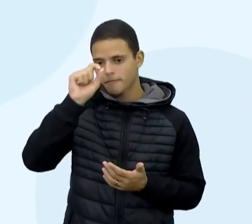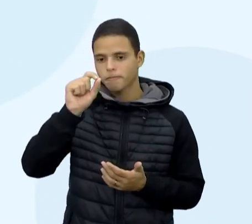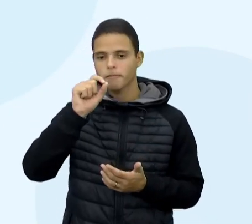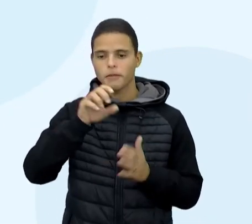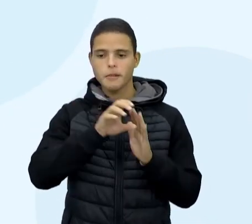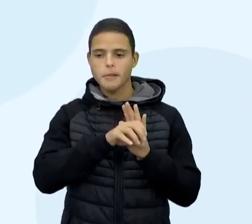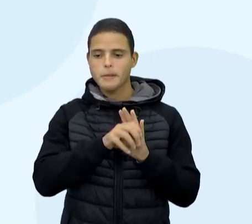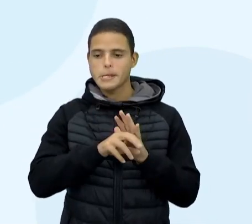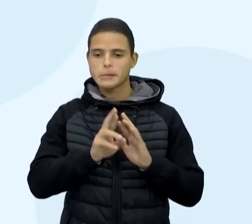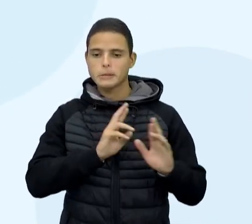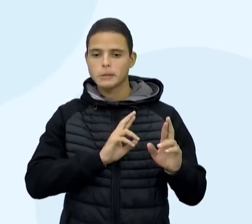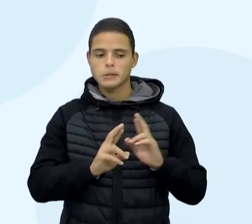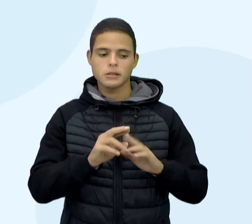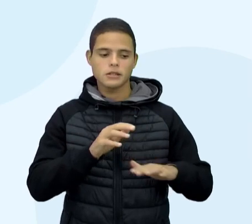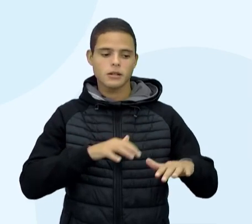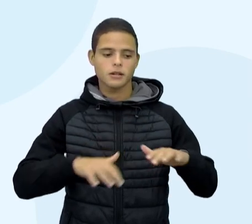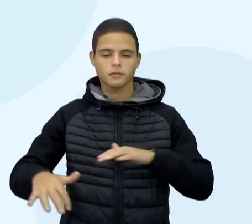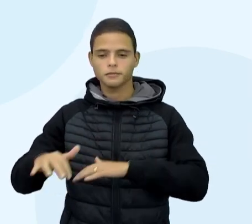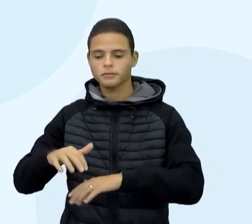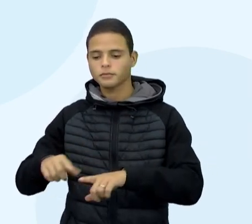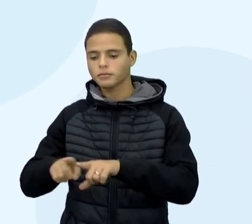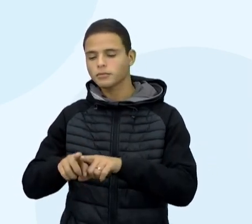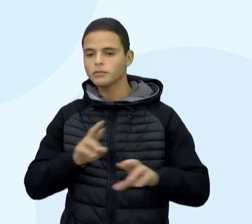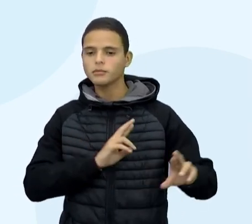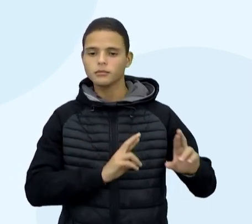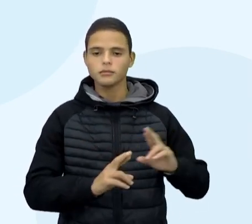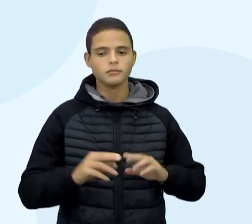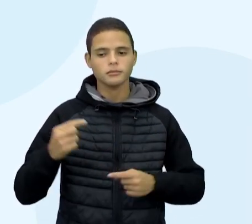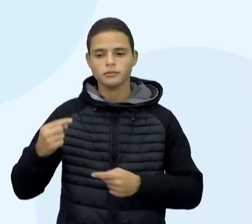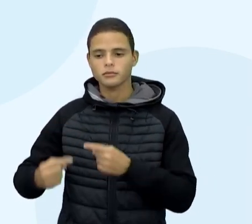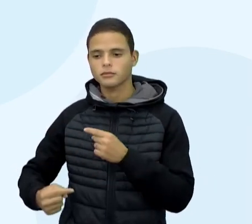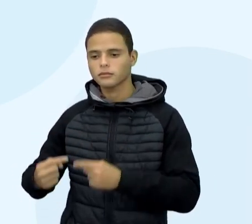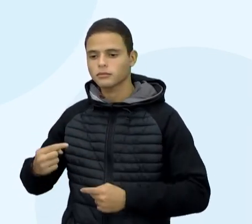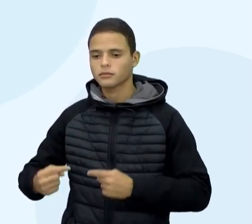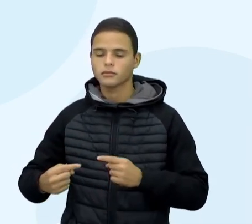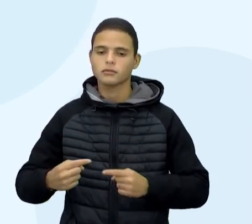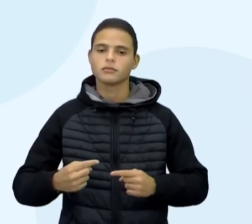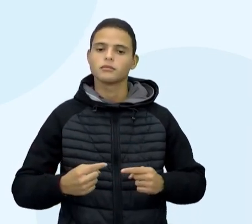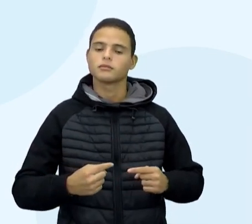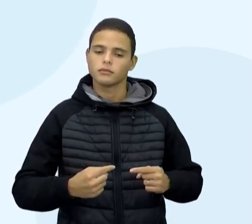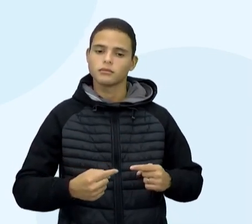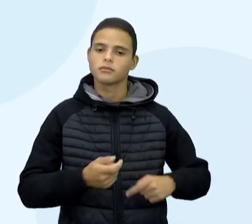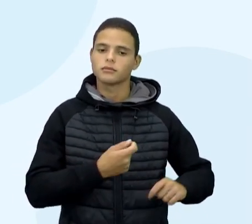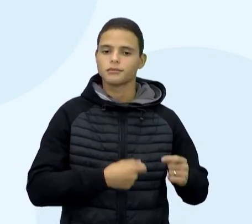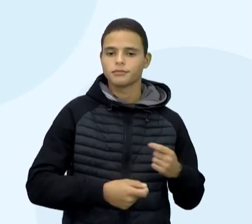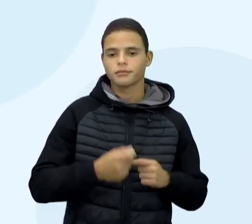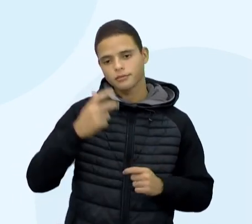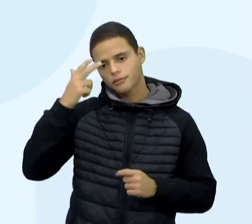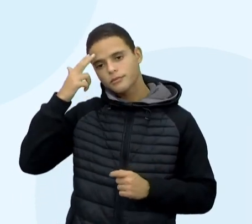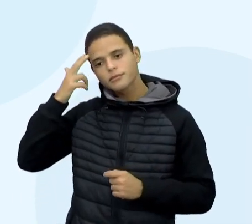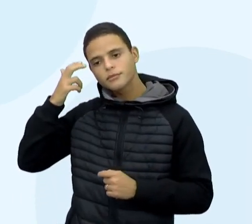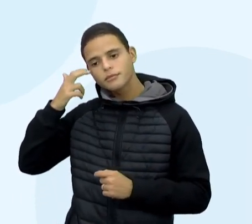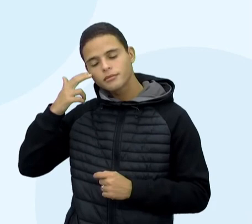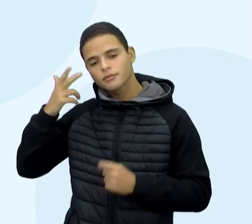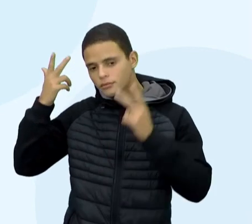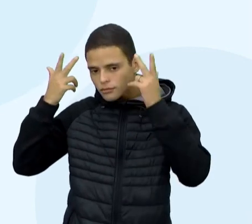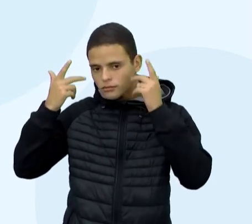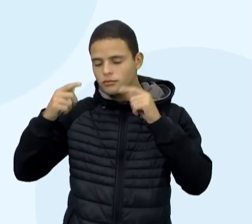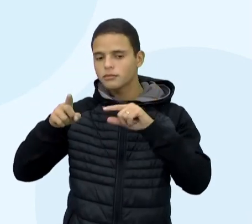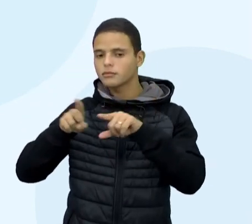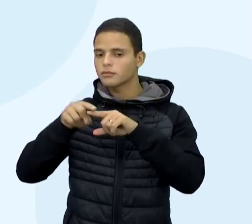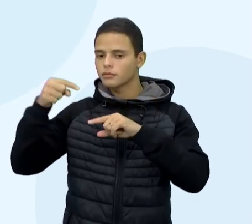o conteúdo sobre território e suas dimensões políticas, econômicas, culturais e naturais. Após